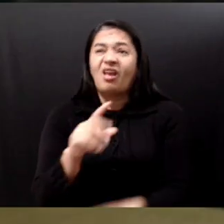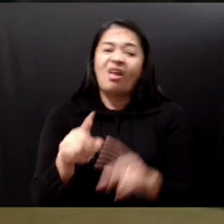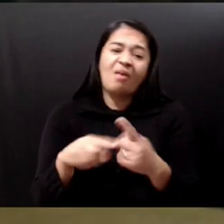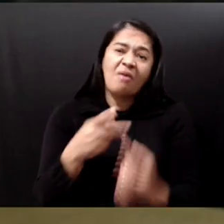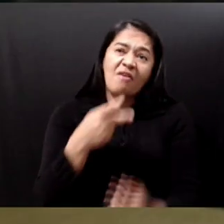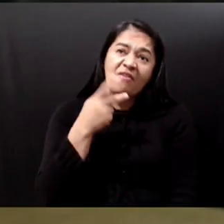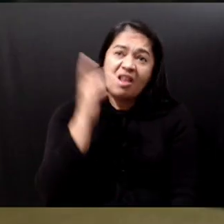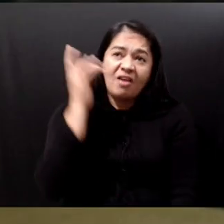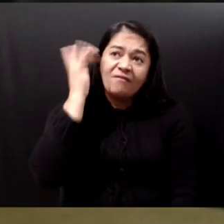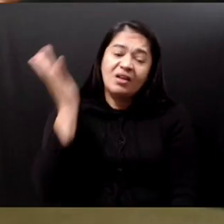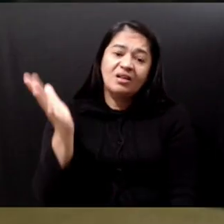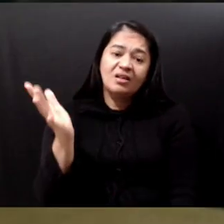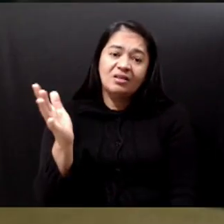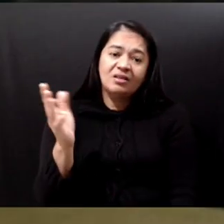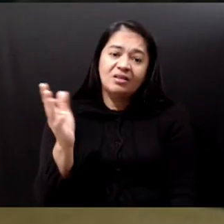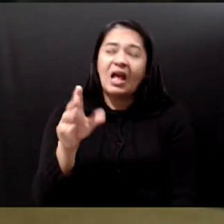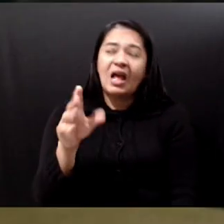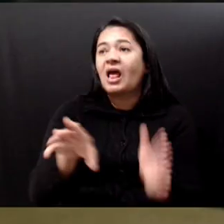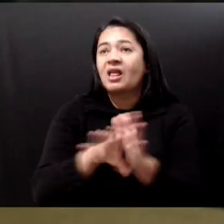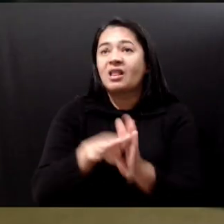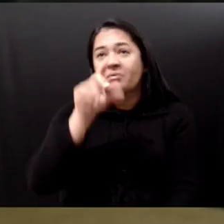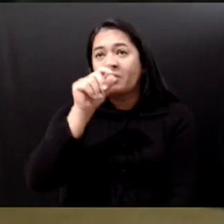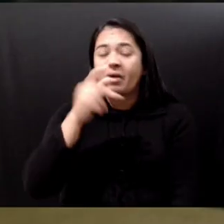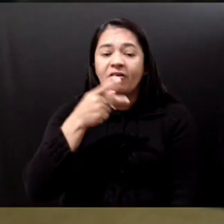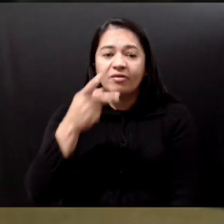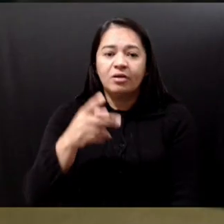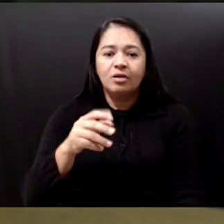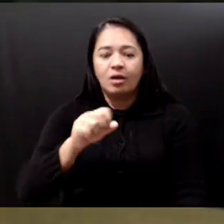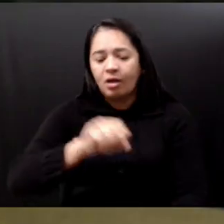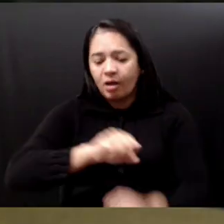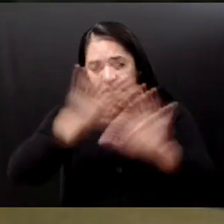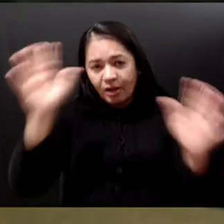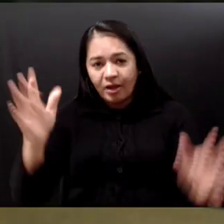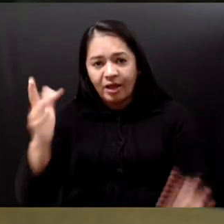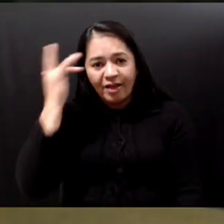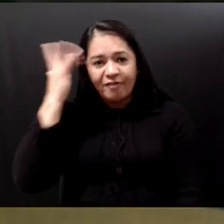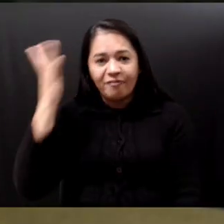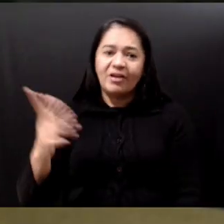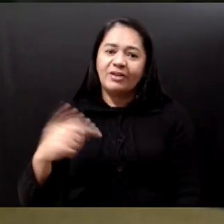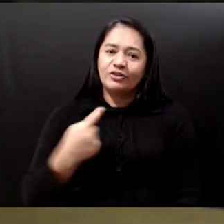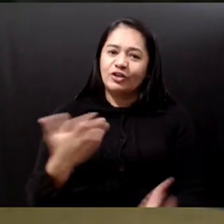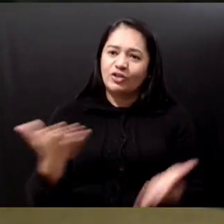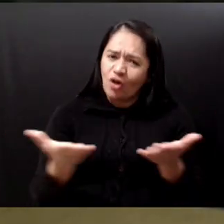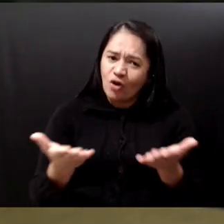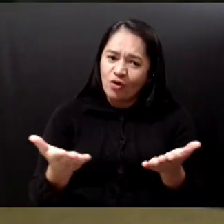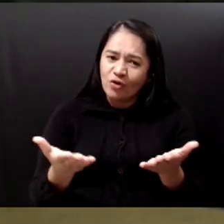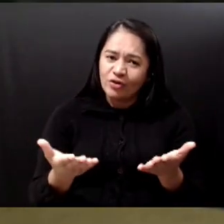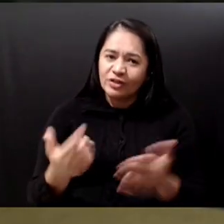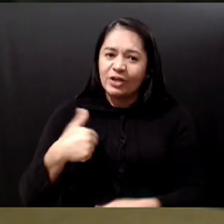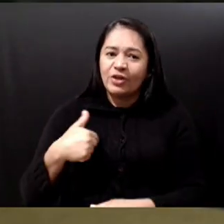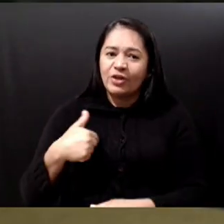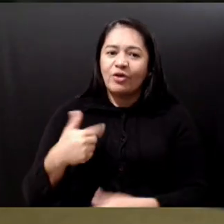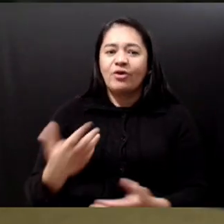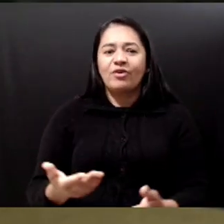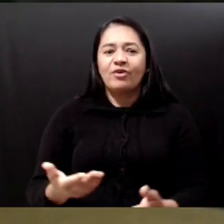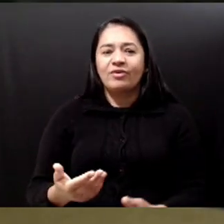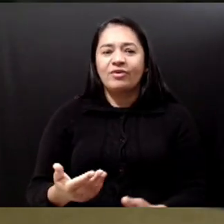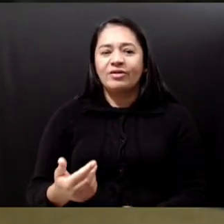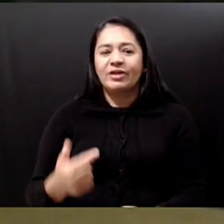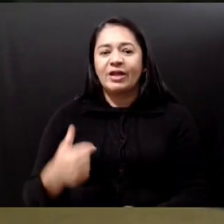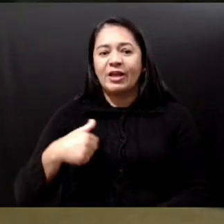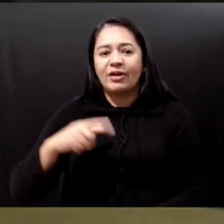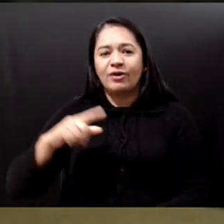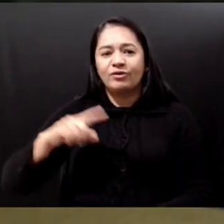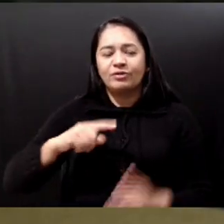papagaio fala, claro que é fácil. Você acha que foi fácil da gente estar aqui hoje? Você acha que é fácil para eu estar aqui hoje? Eu tenho uma trajetória, eu tenho um caminho. Se